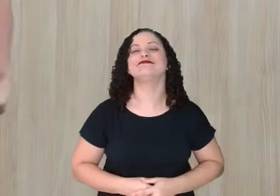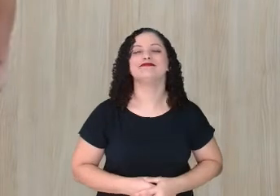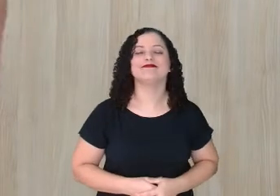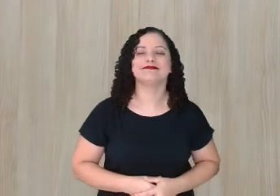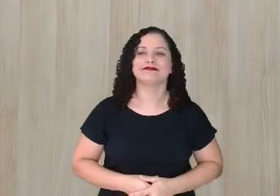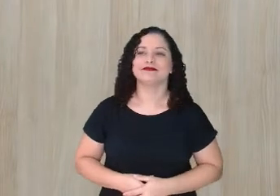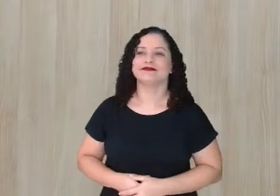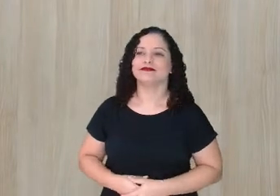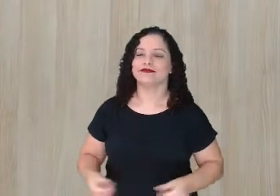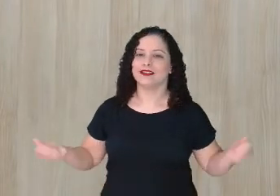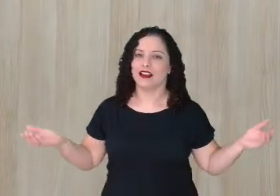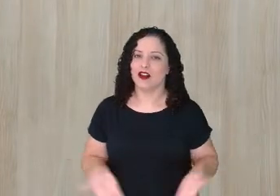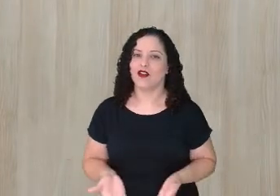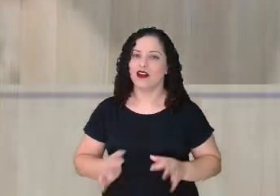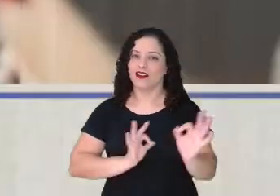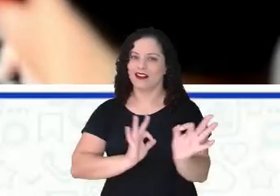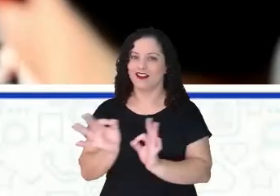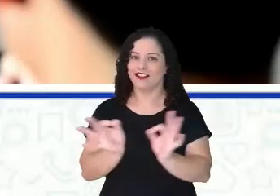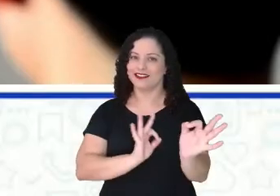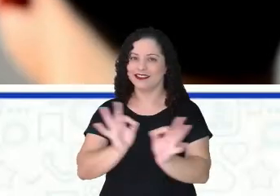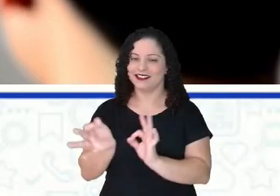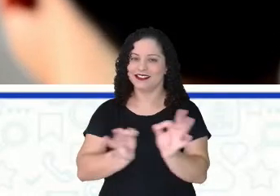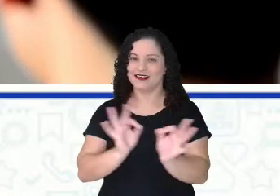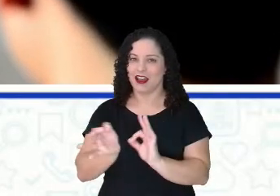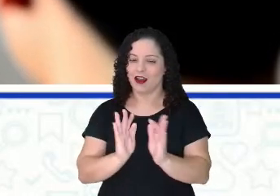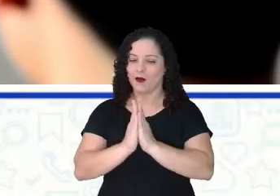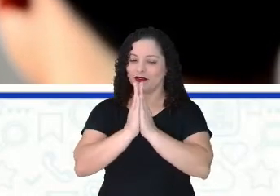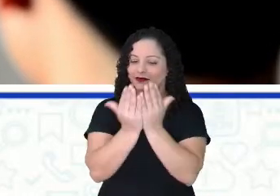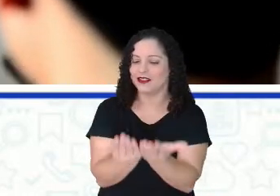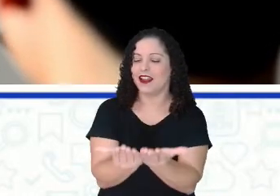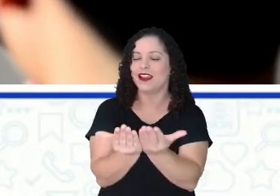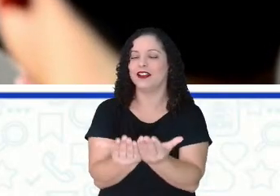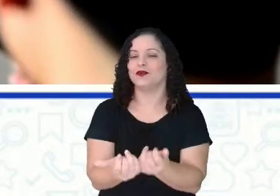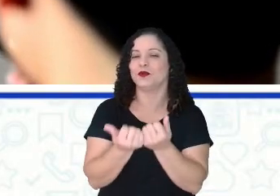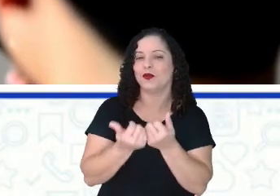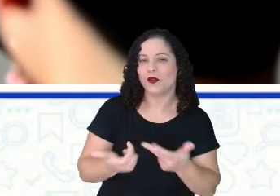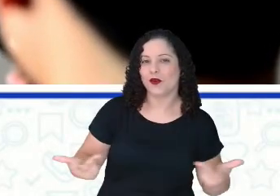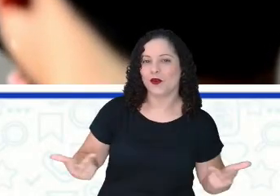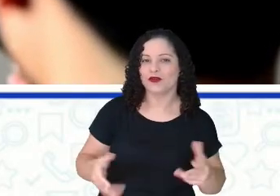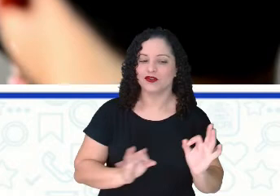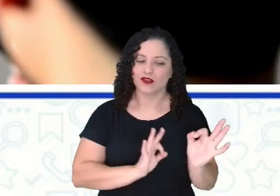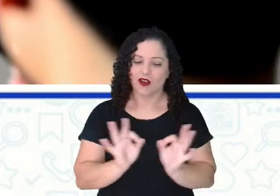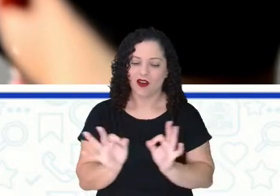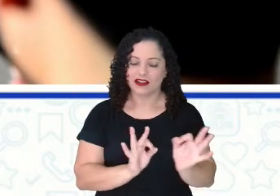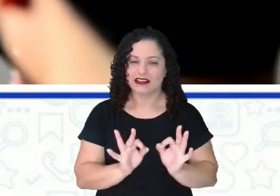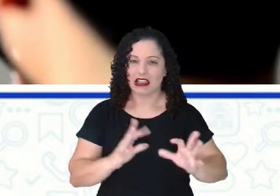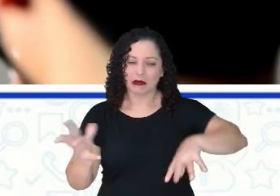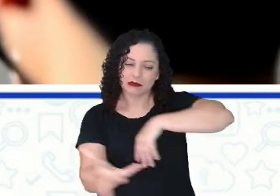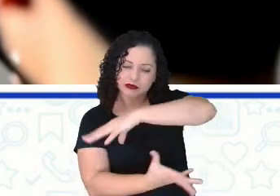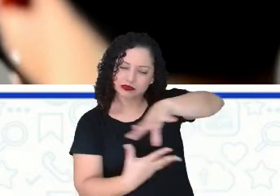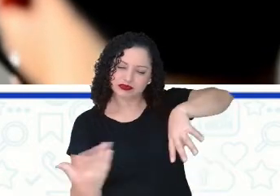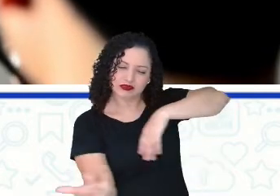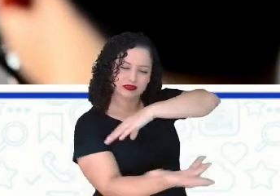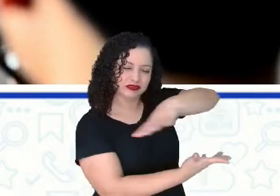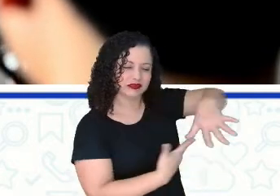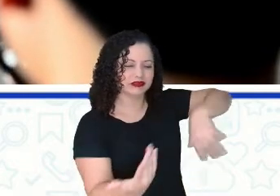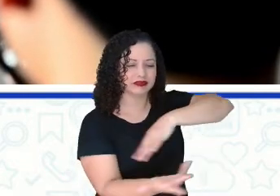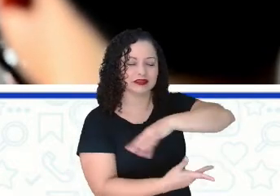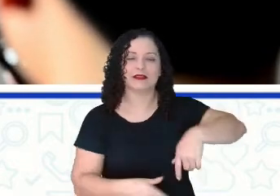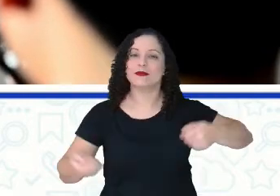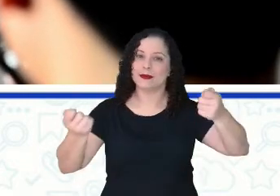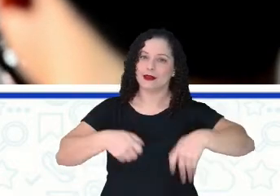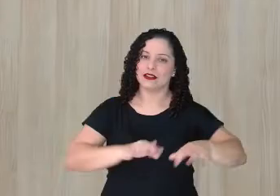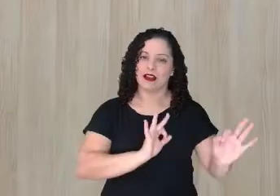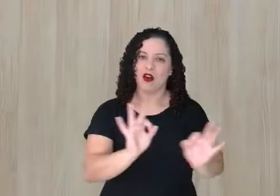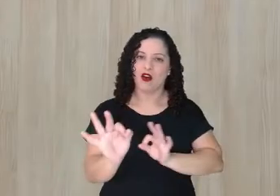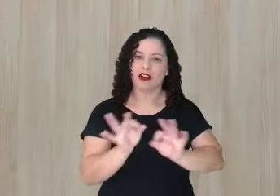de organizar o material, o ambiente, não é? Então, quando está tudo bagunçado, precisamos colocar as